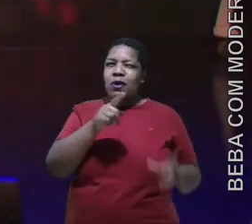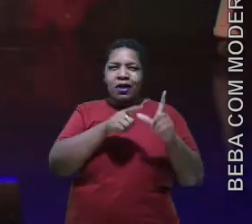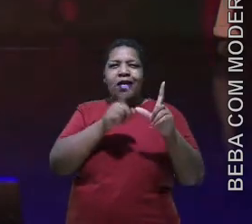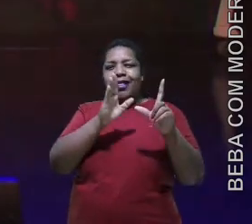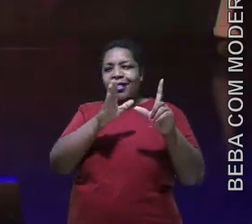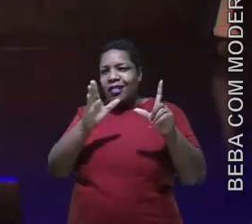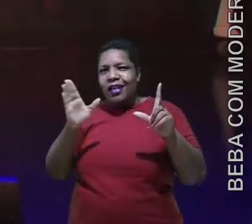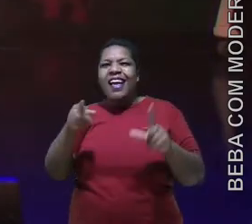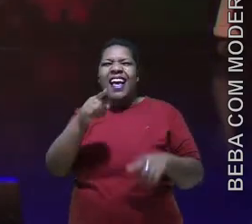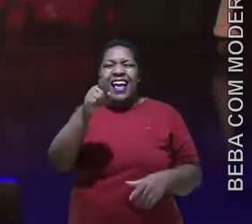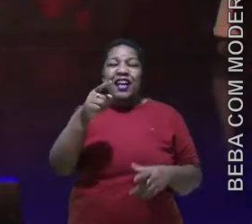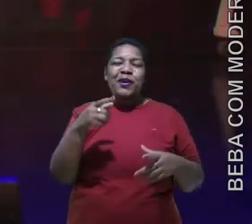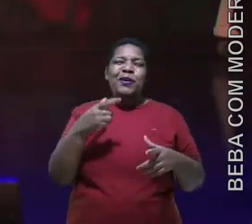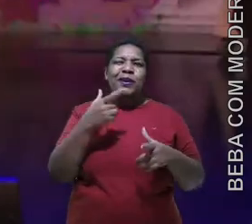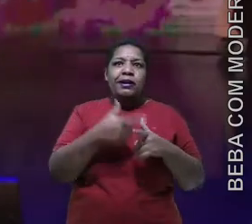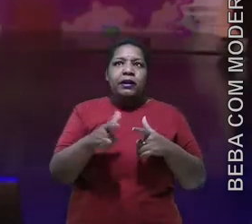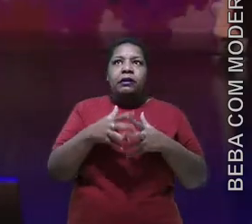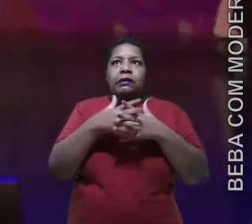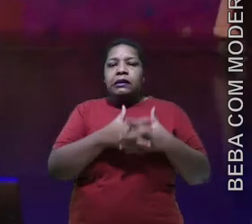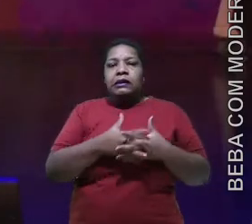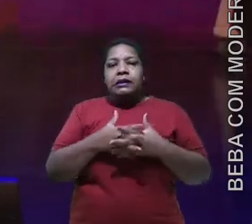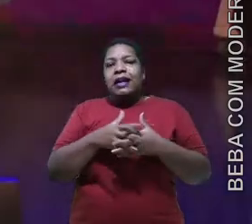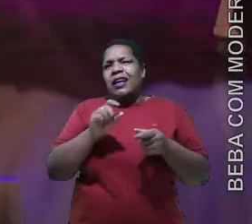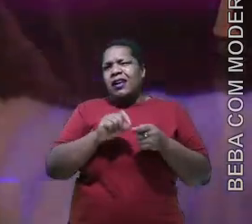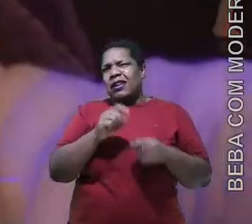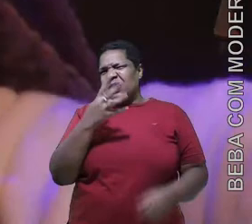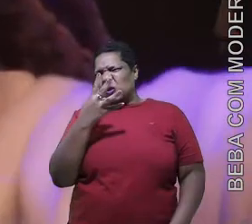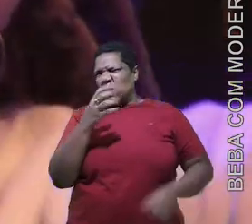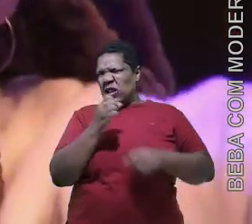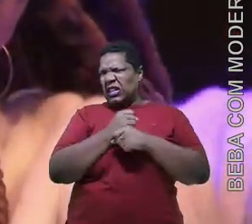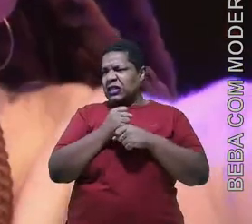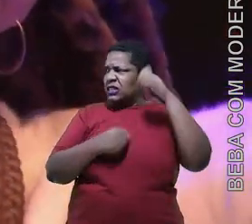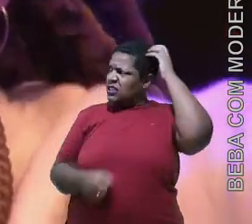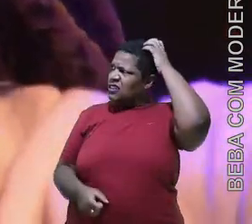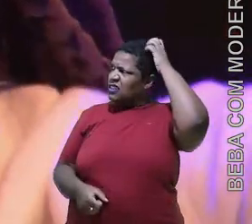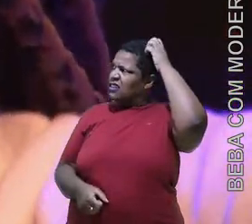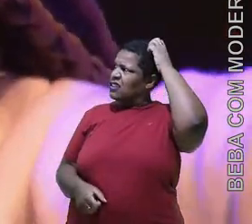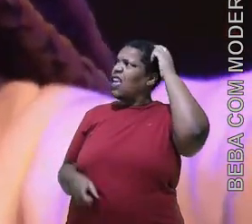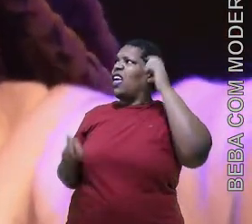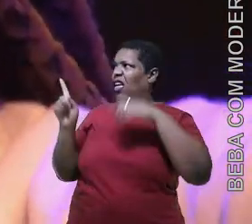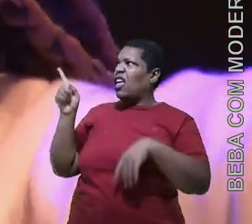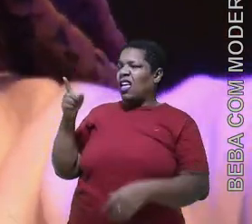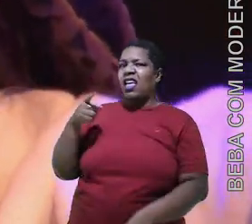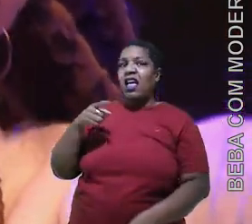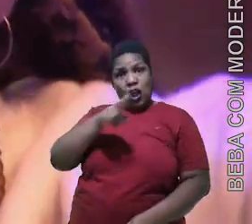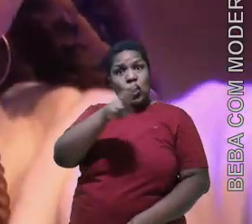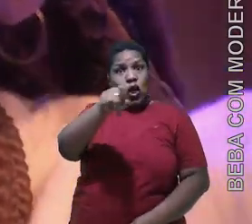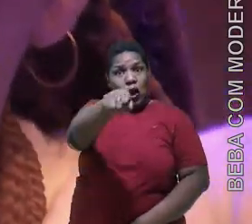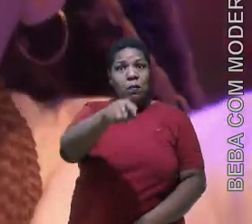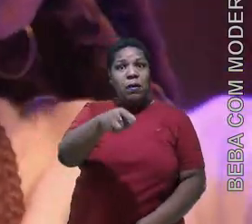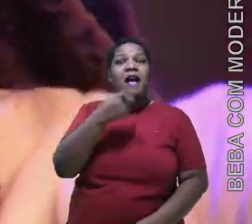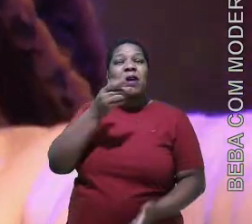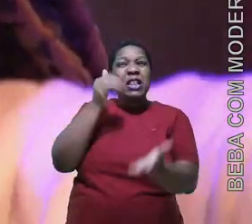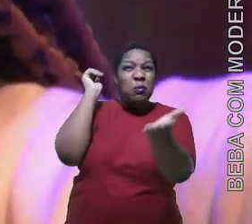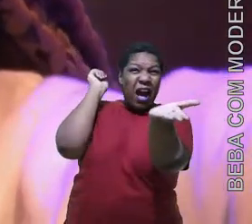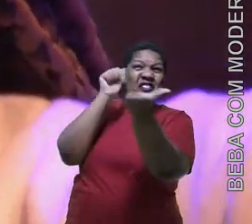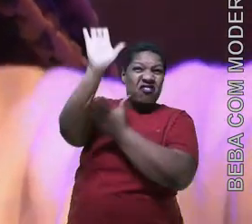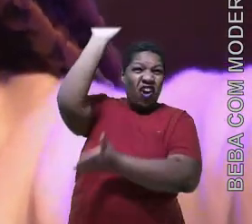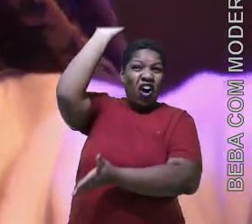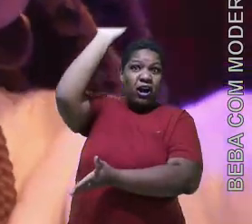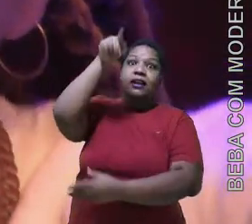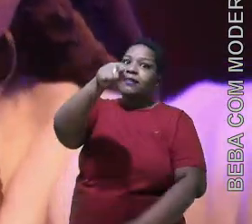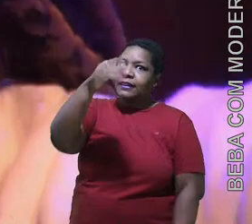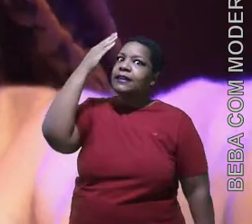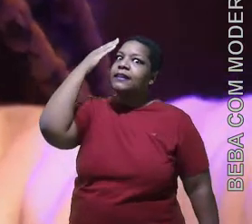que o nome da Tormenta mas mais ou menos o que eu quatro anos por aí bota o nome dele Manda ele para fora você